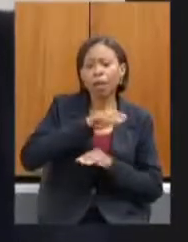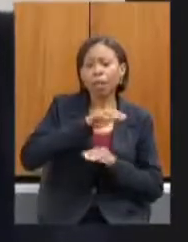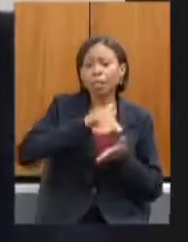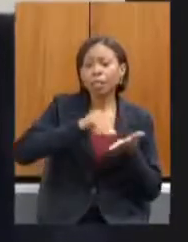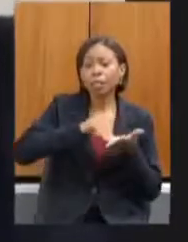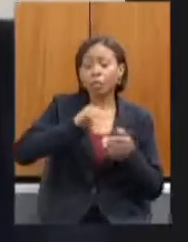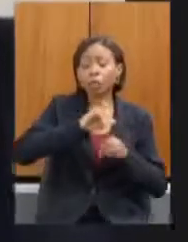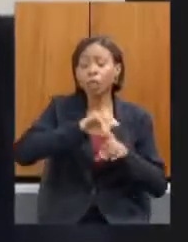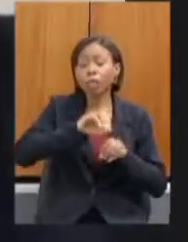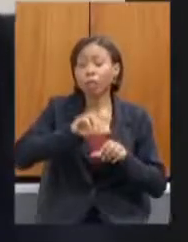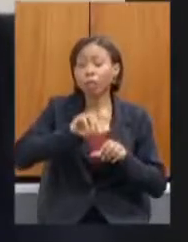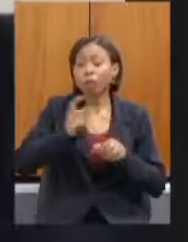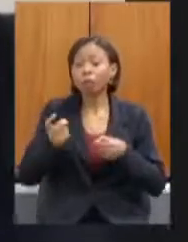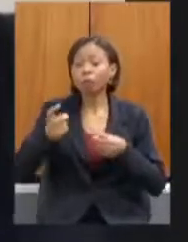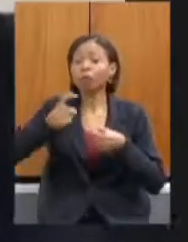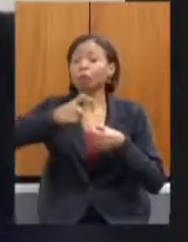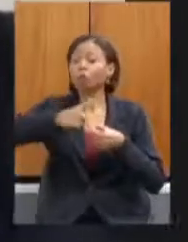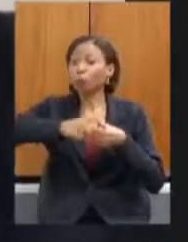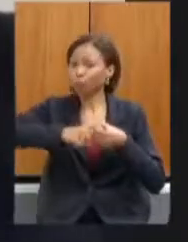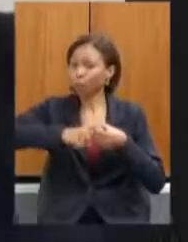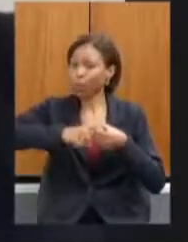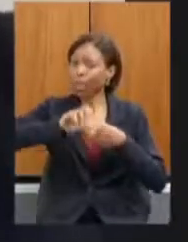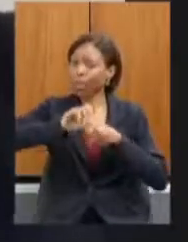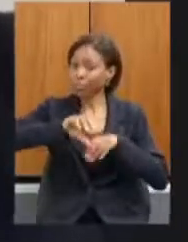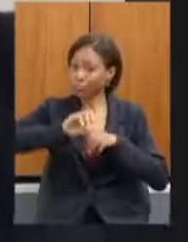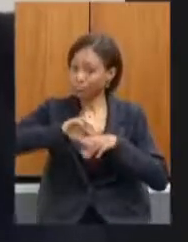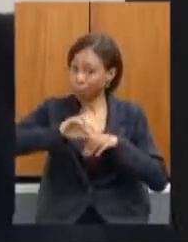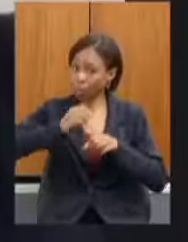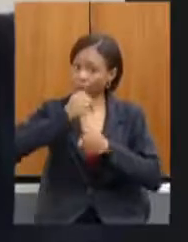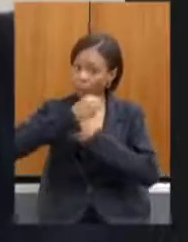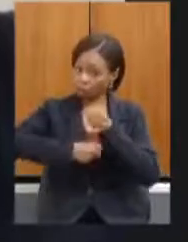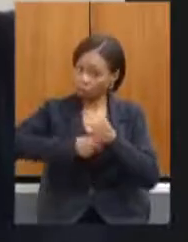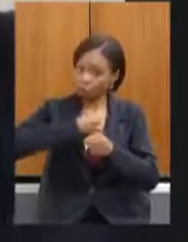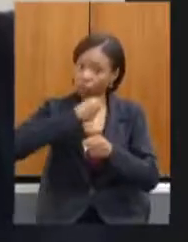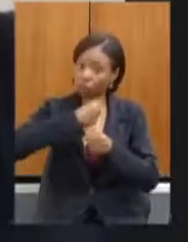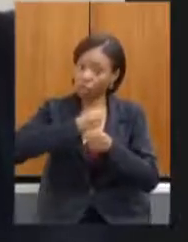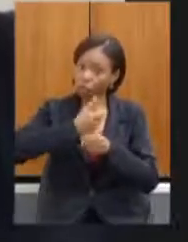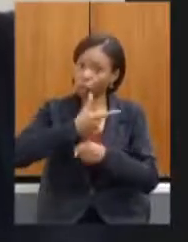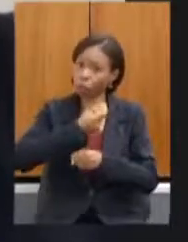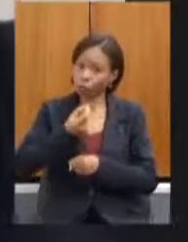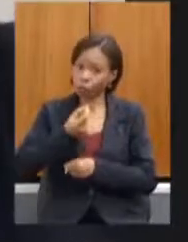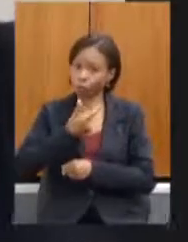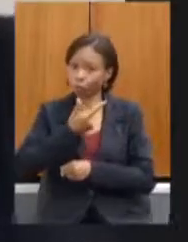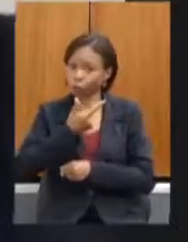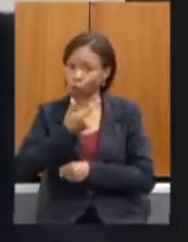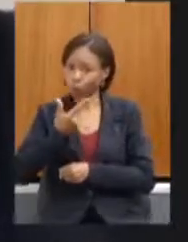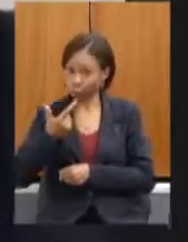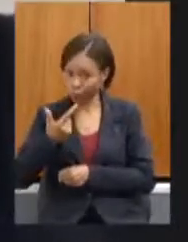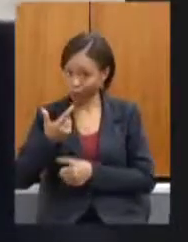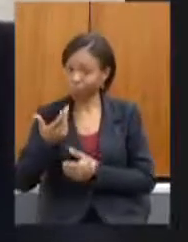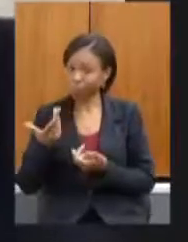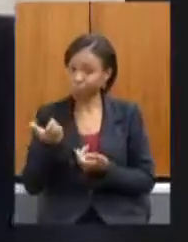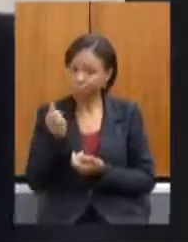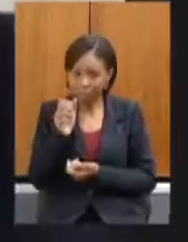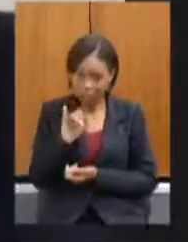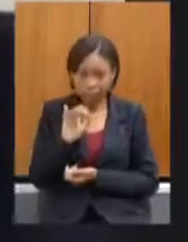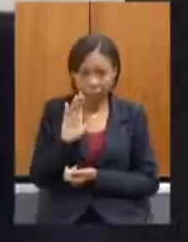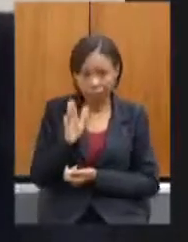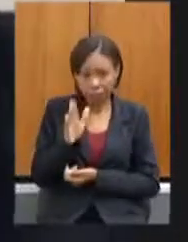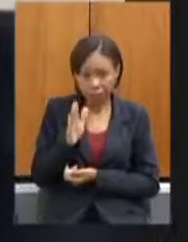volta às aulas pedido eu no início do ano que vem se isso está sendo conversado